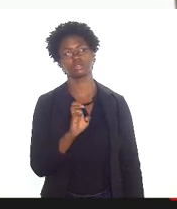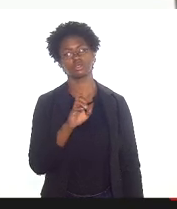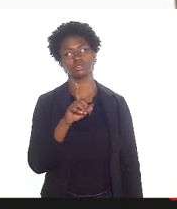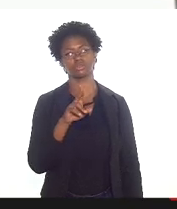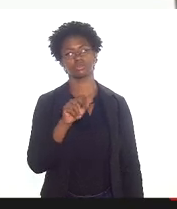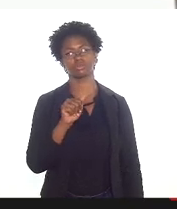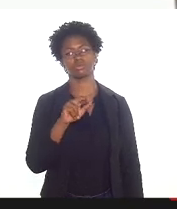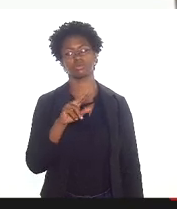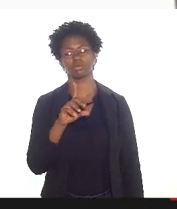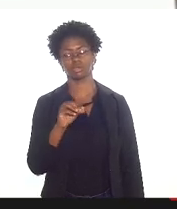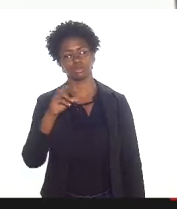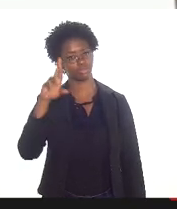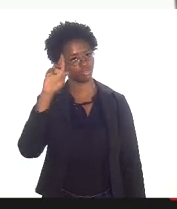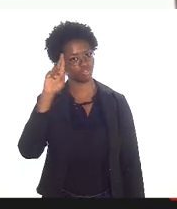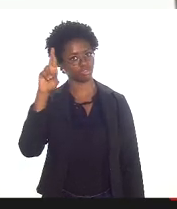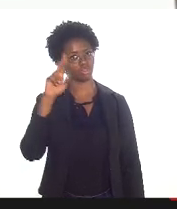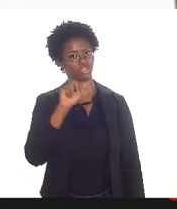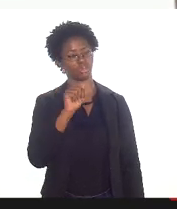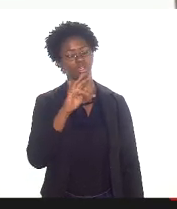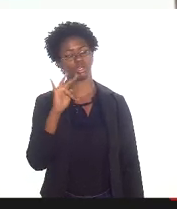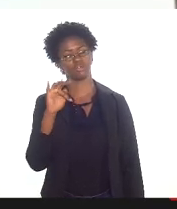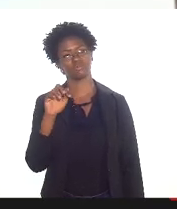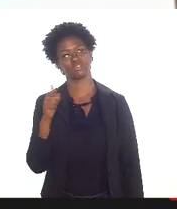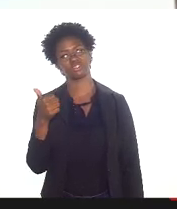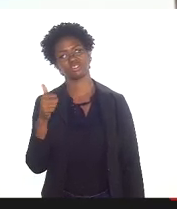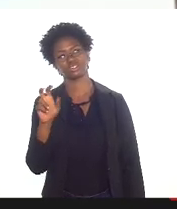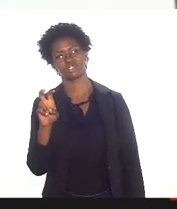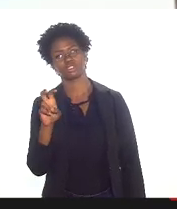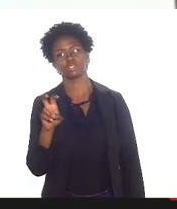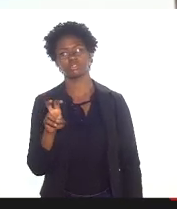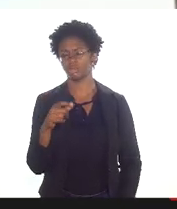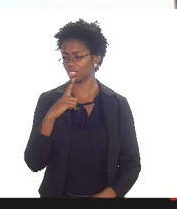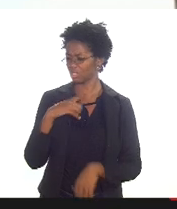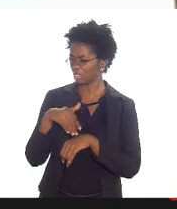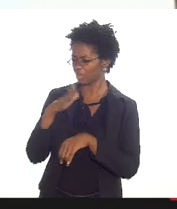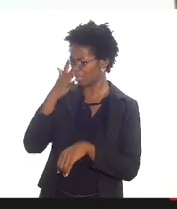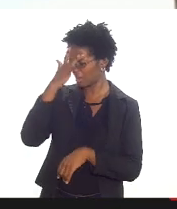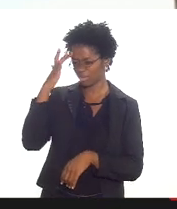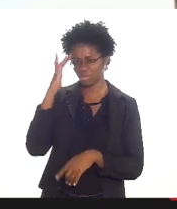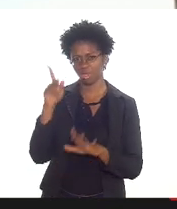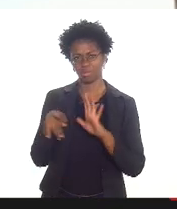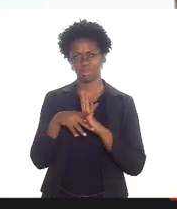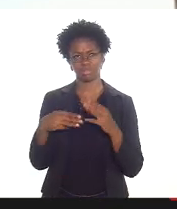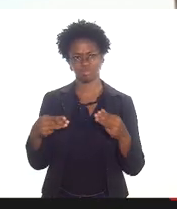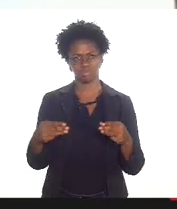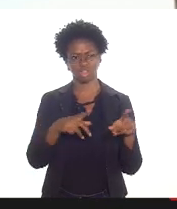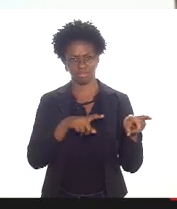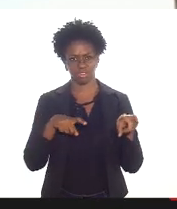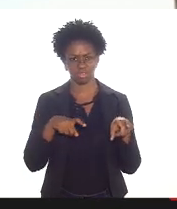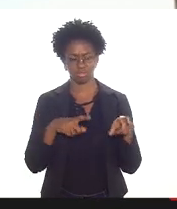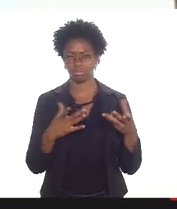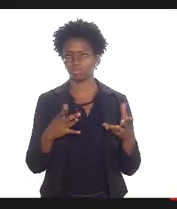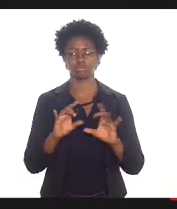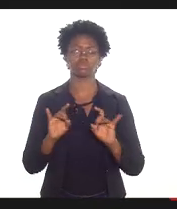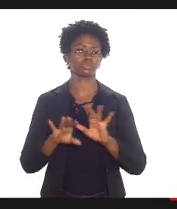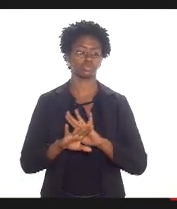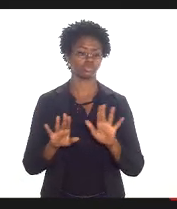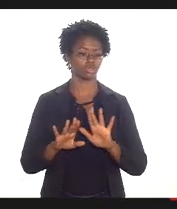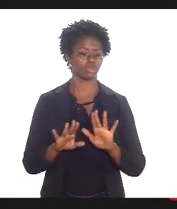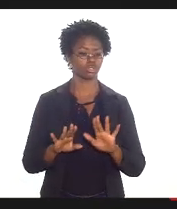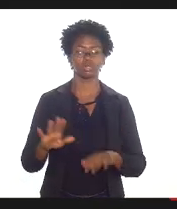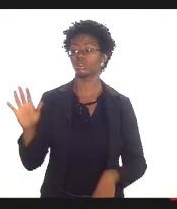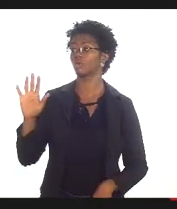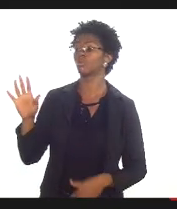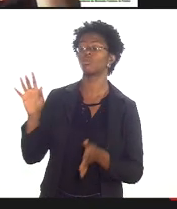da AFE15. Tem mais alguém aí da Fazenda? Não, são esses mesmo. É,